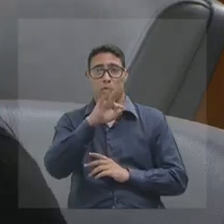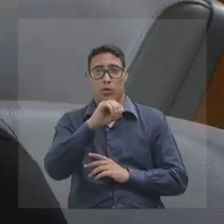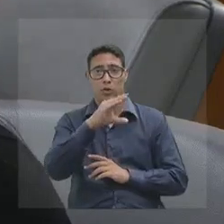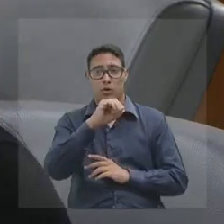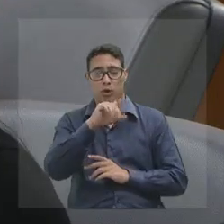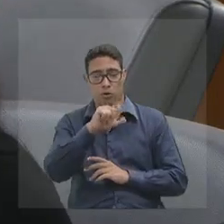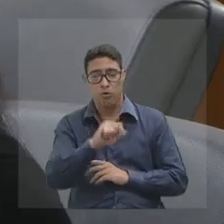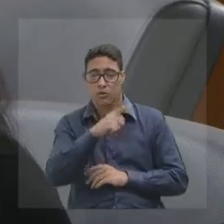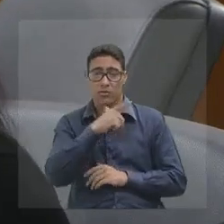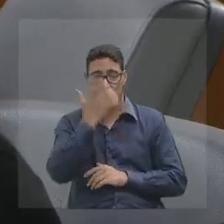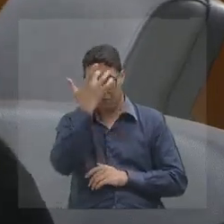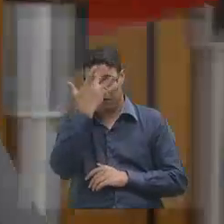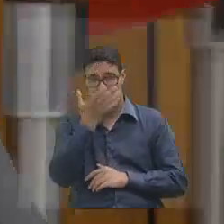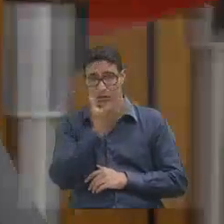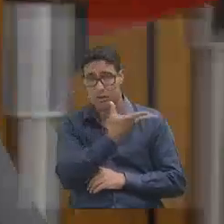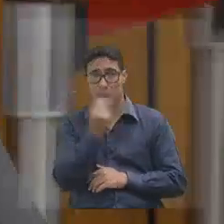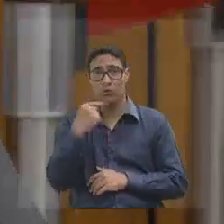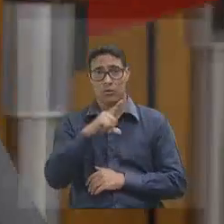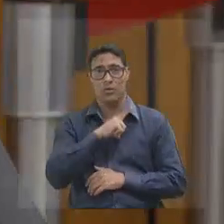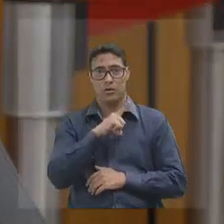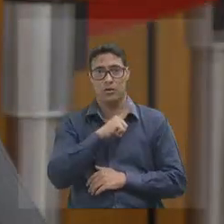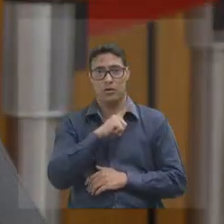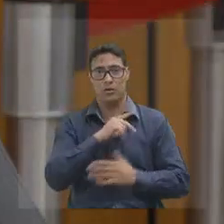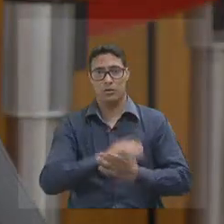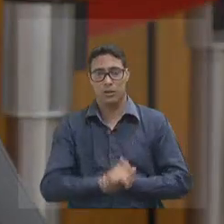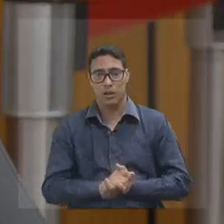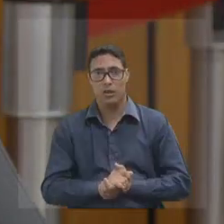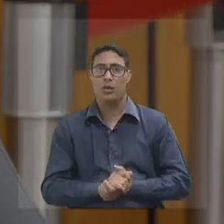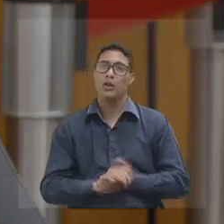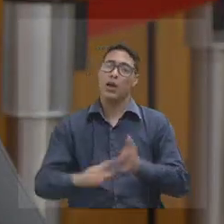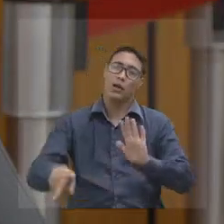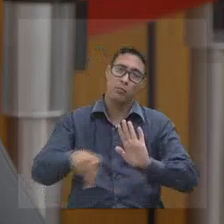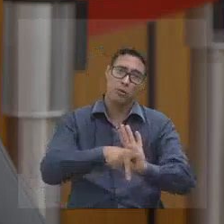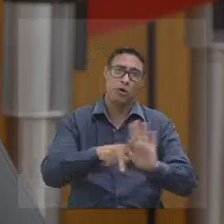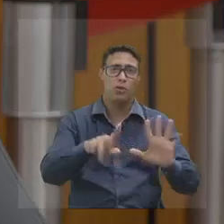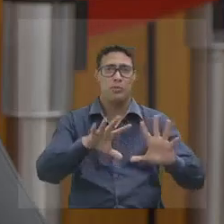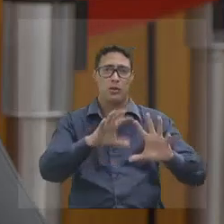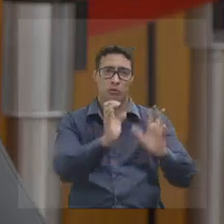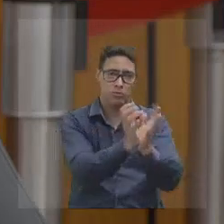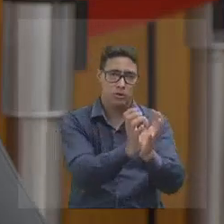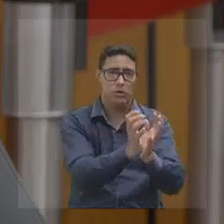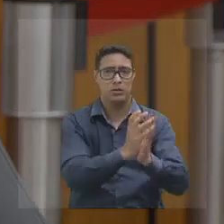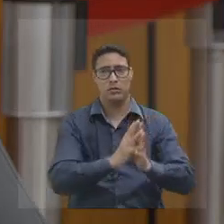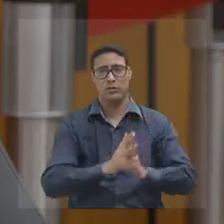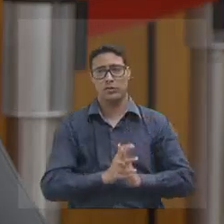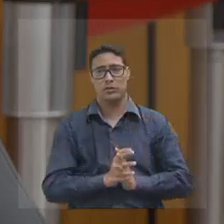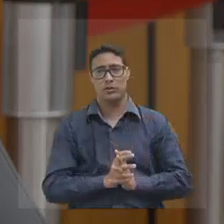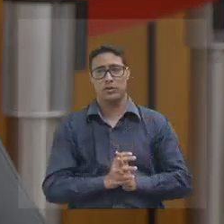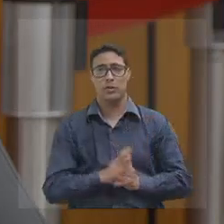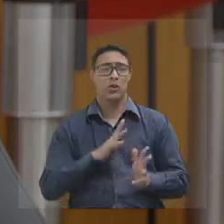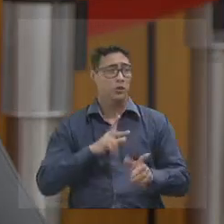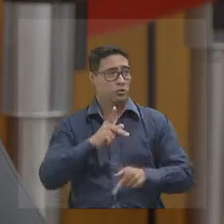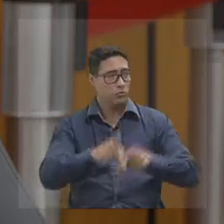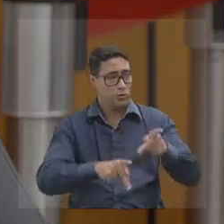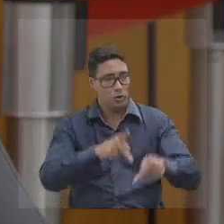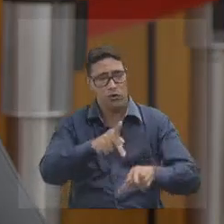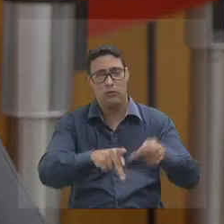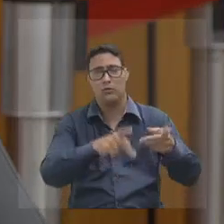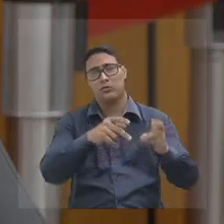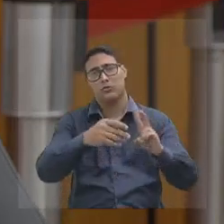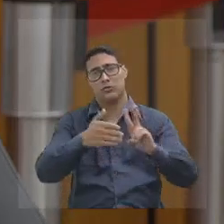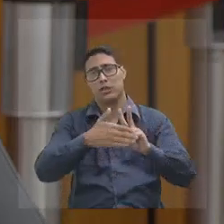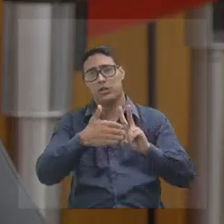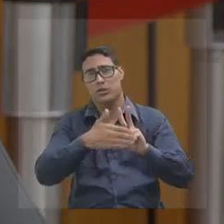muito porque vem da própria comunidade que cada comunidade tem especificidade os povos indígenas sem povos